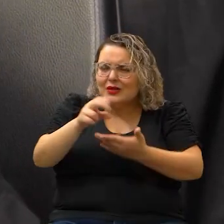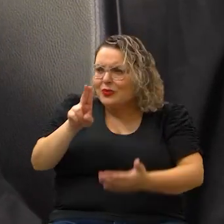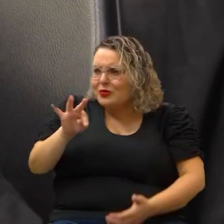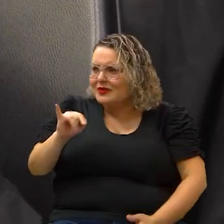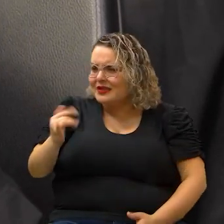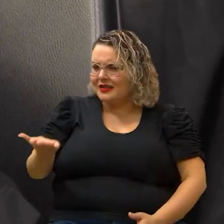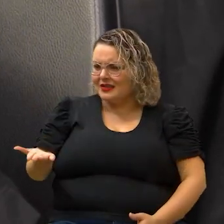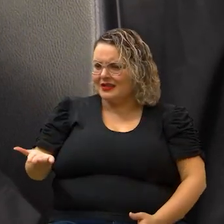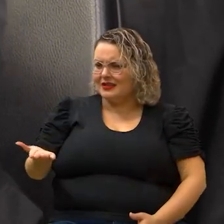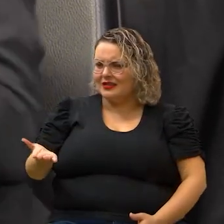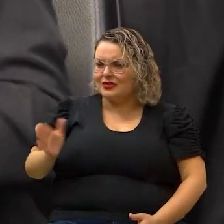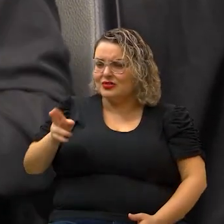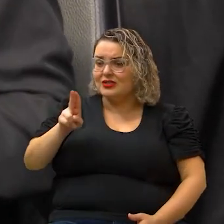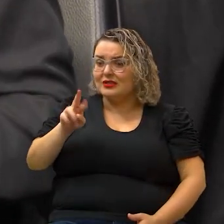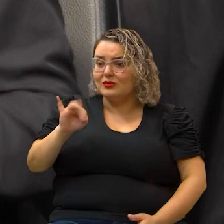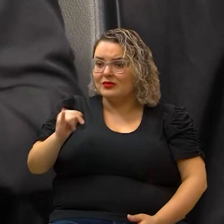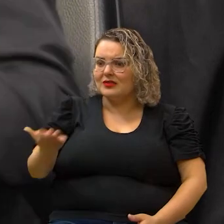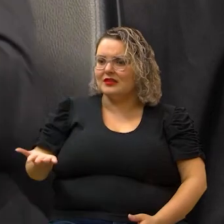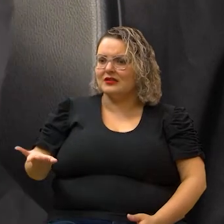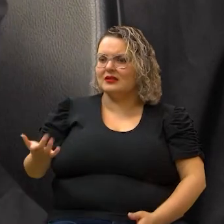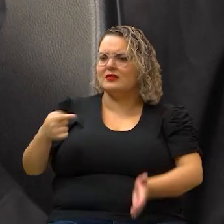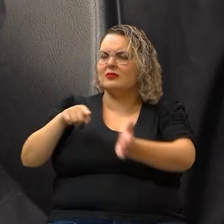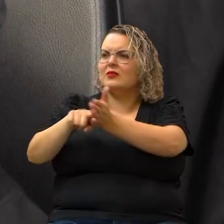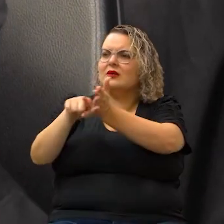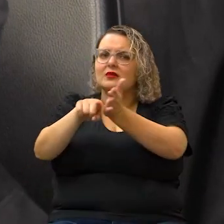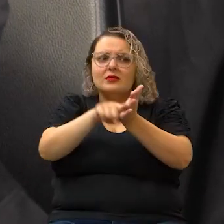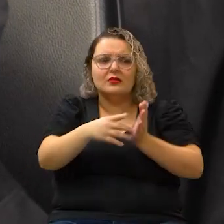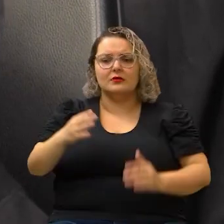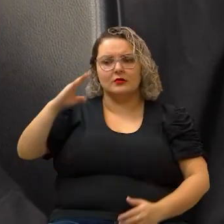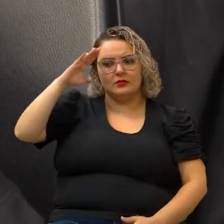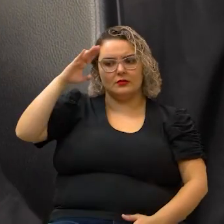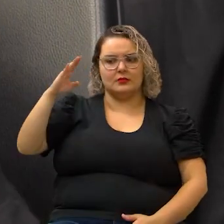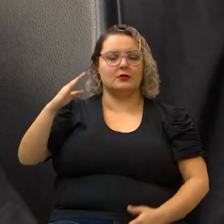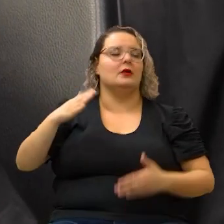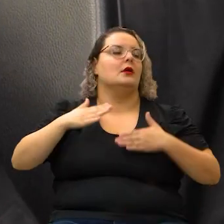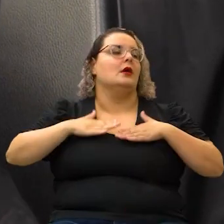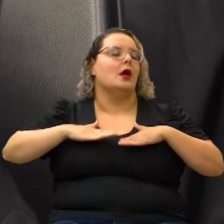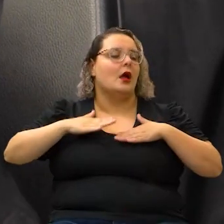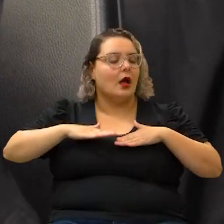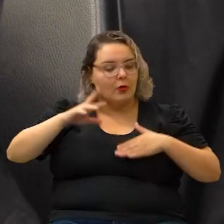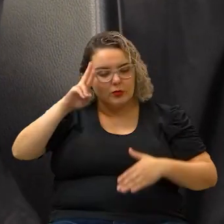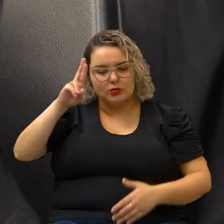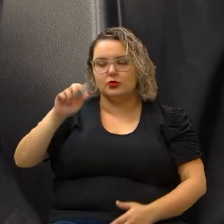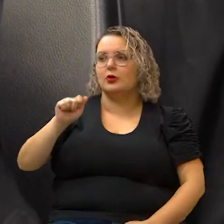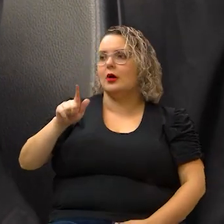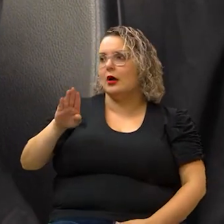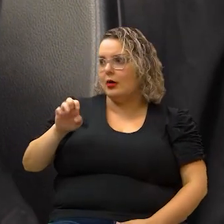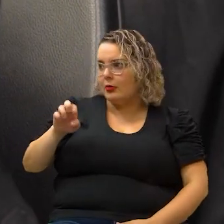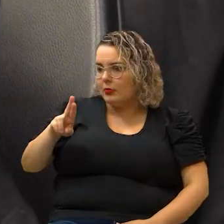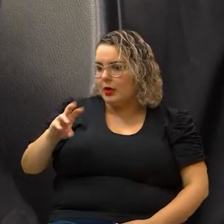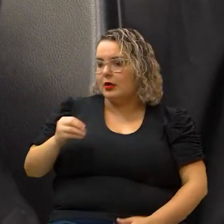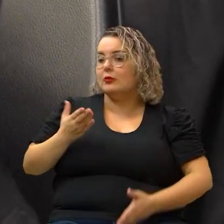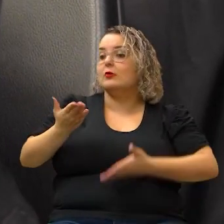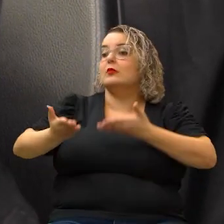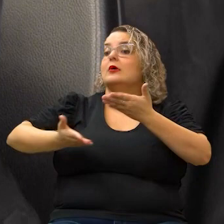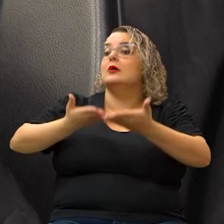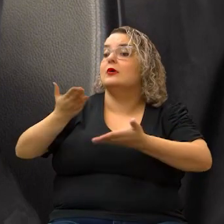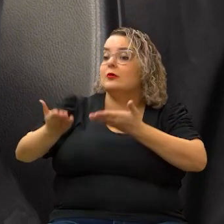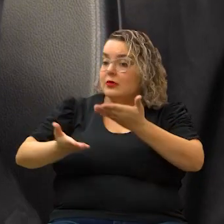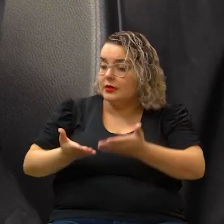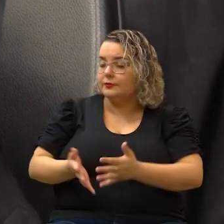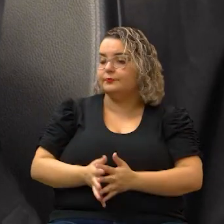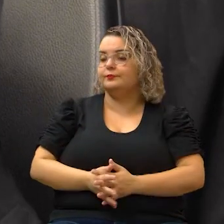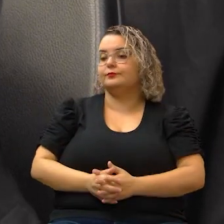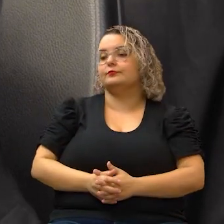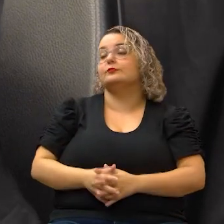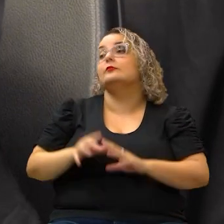me levado na UTI? Vocês vão me levar na UTI? Eu já estava na UTI, eu questionando ele. O soldado falou, calma, seu Alberto, nós vamos fazer um